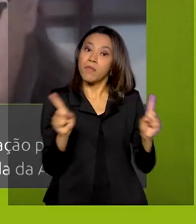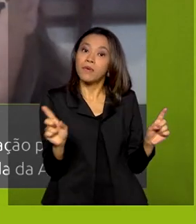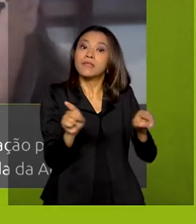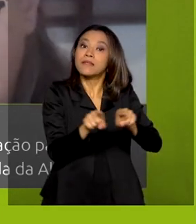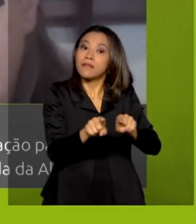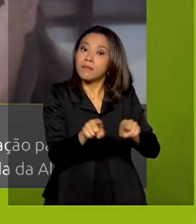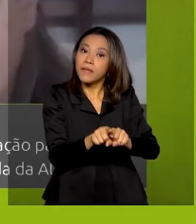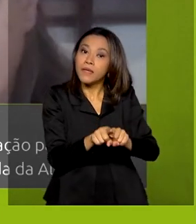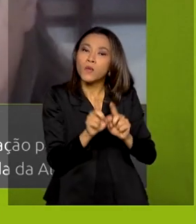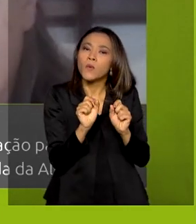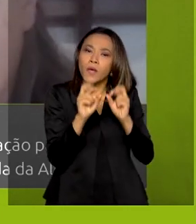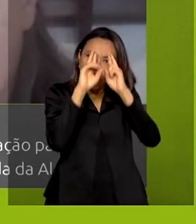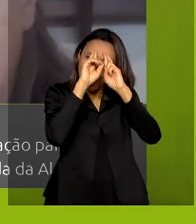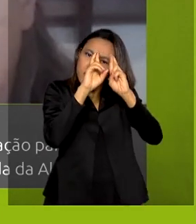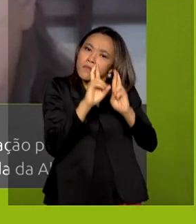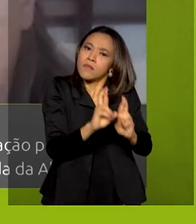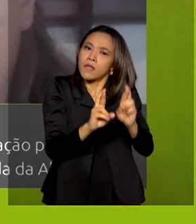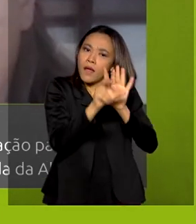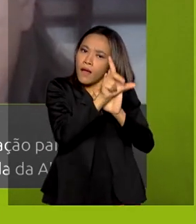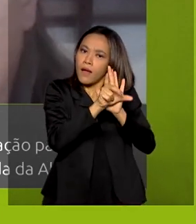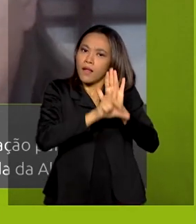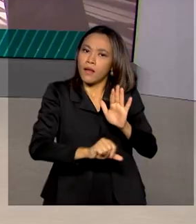tempo respeitar a legislação ambiental